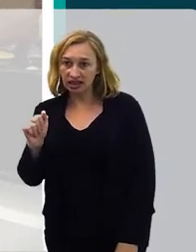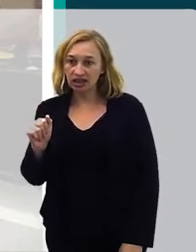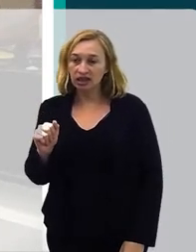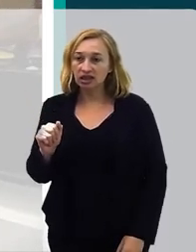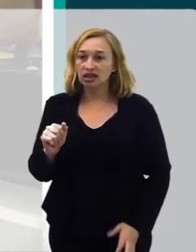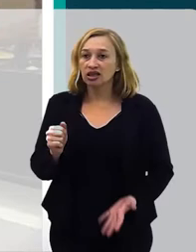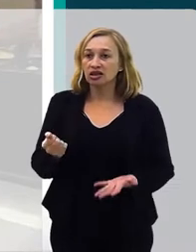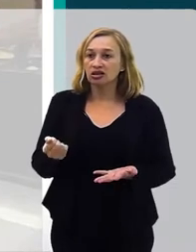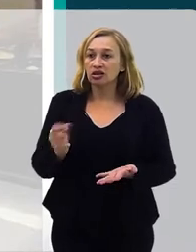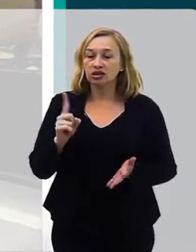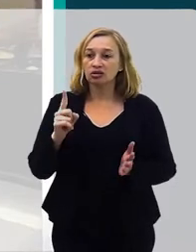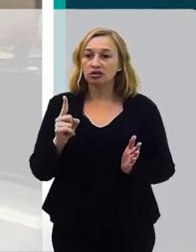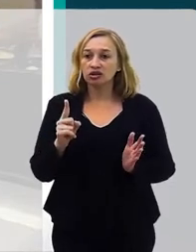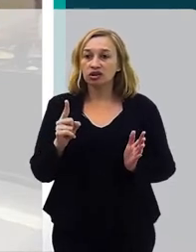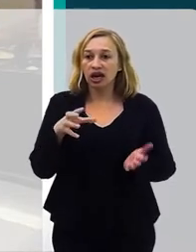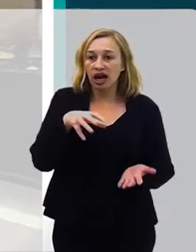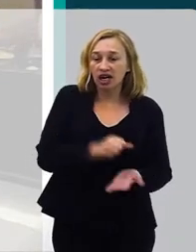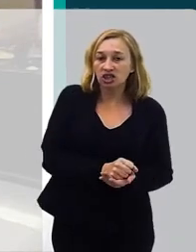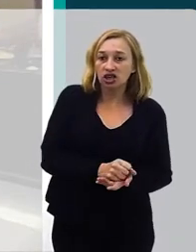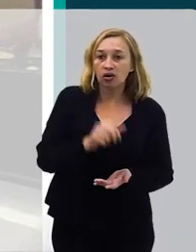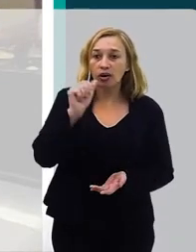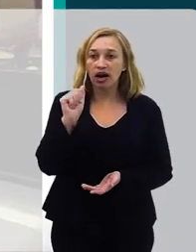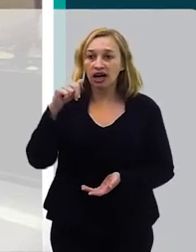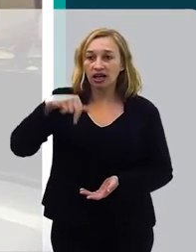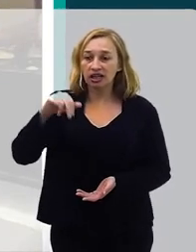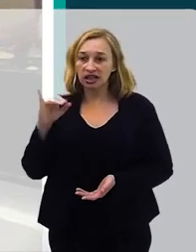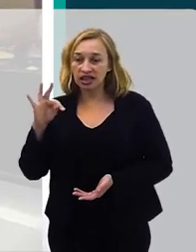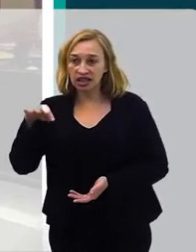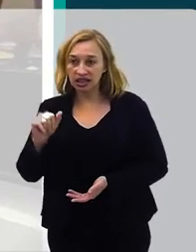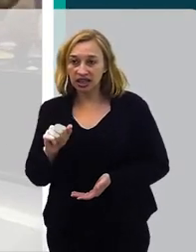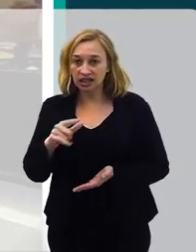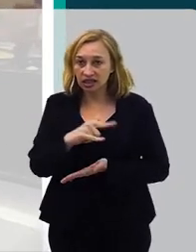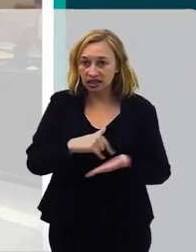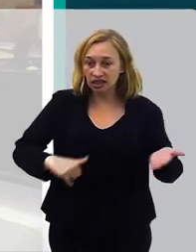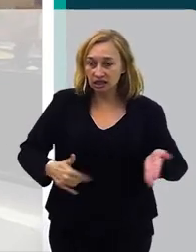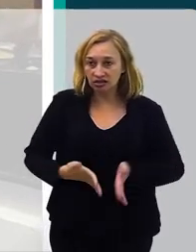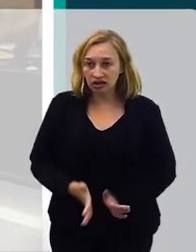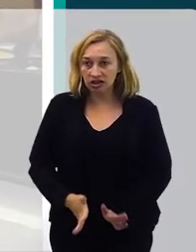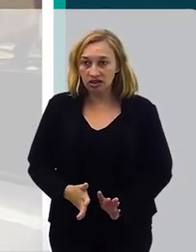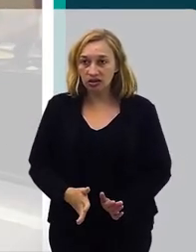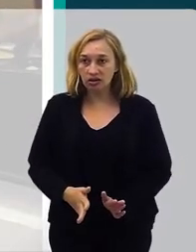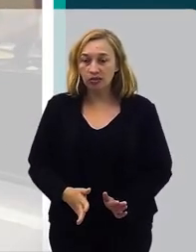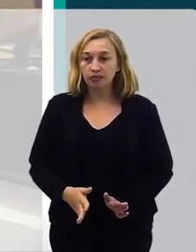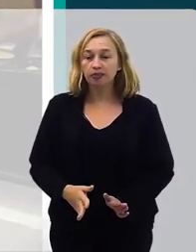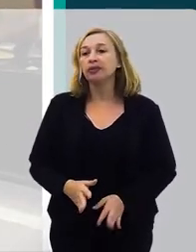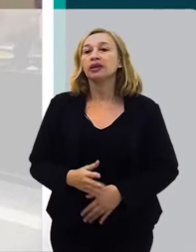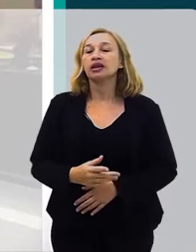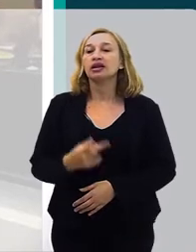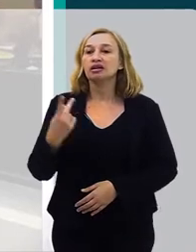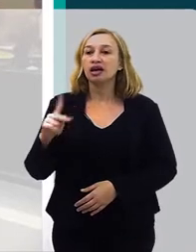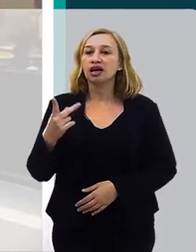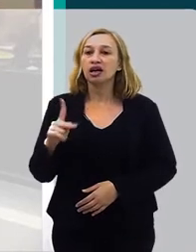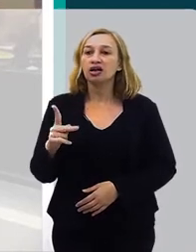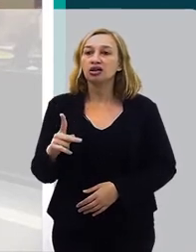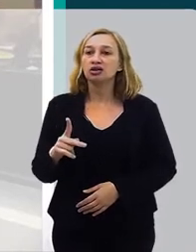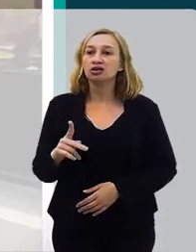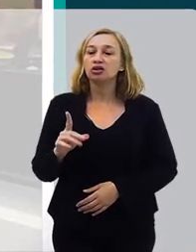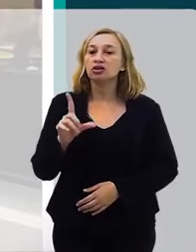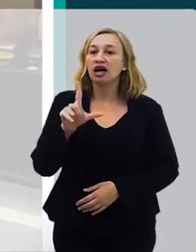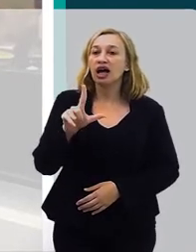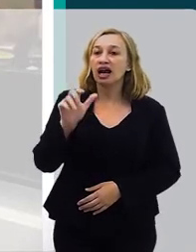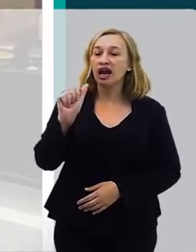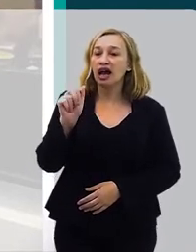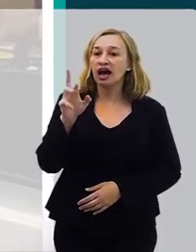a Anitta, não está registrada como Anitta, né, na certidão de registro civil dela.